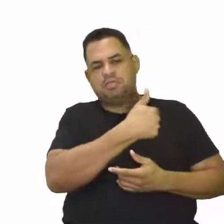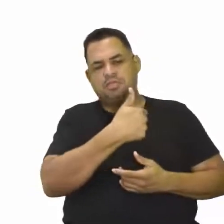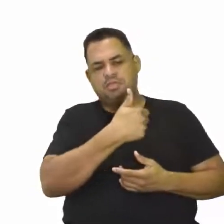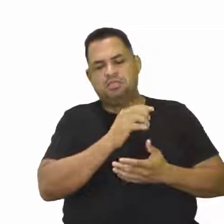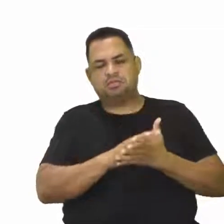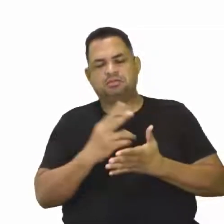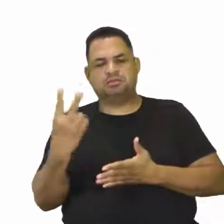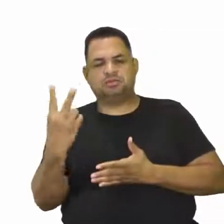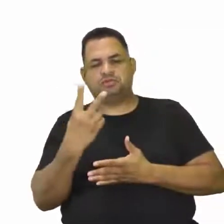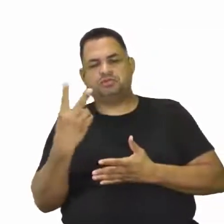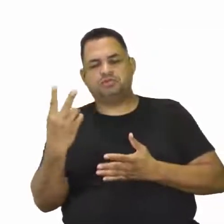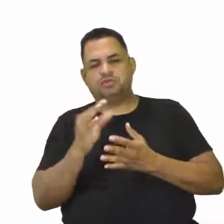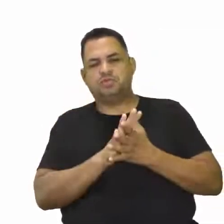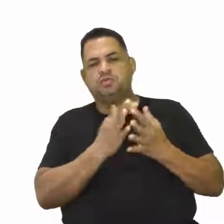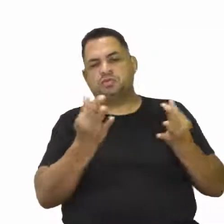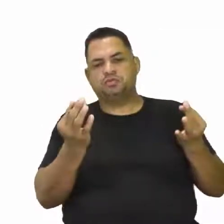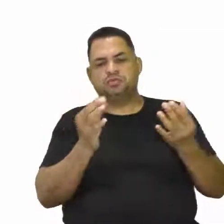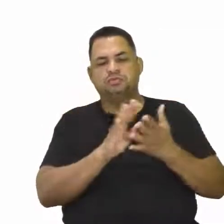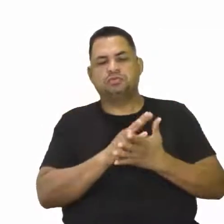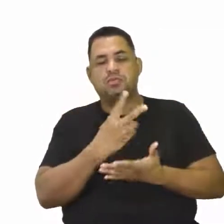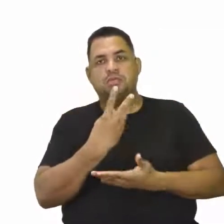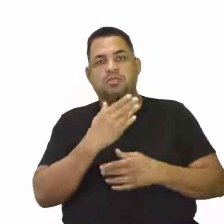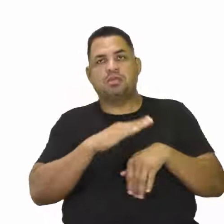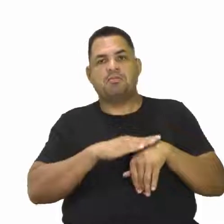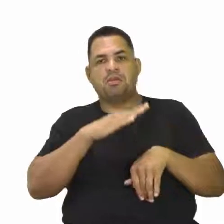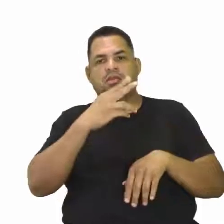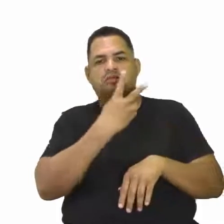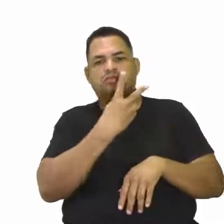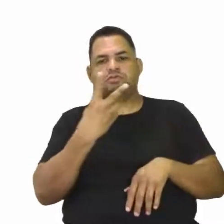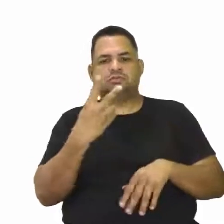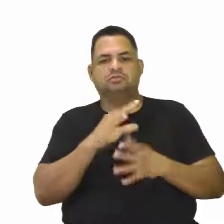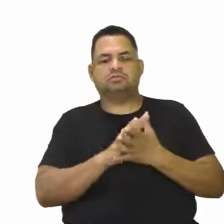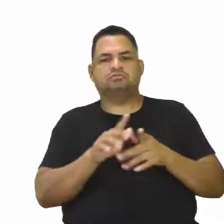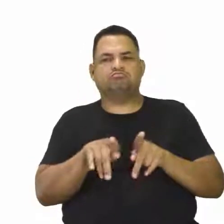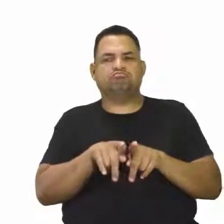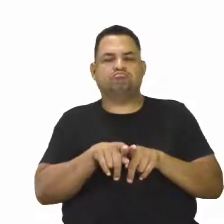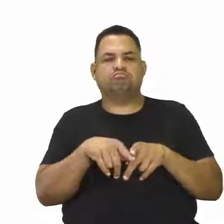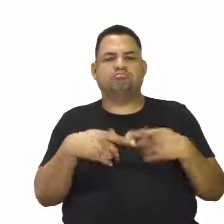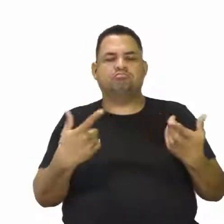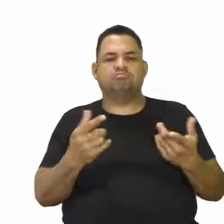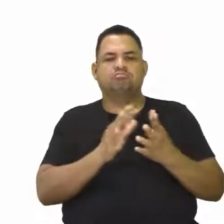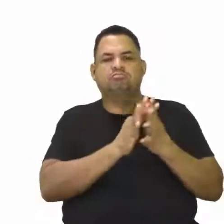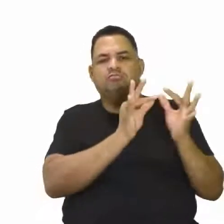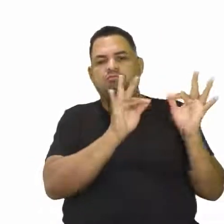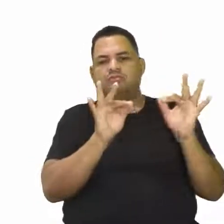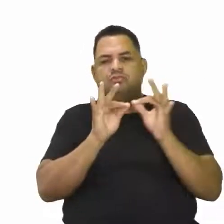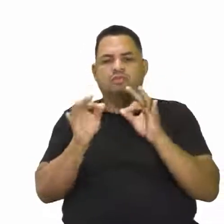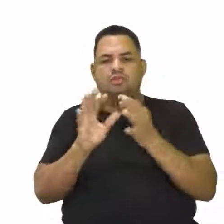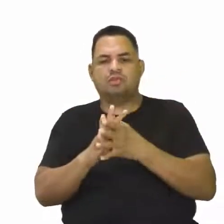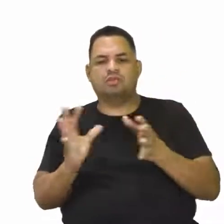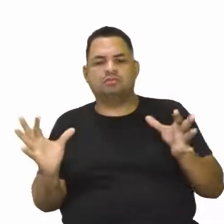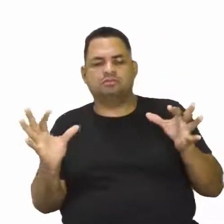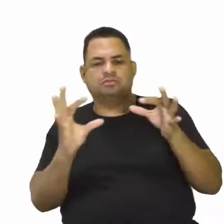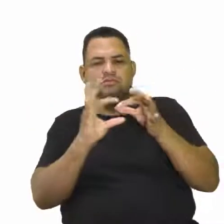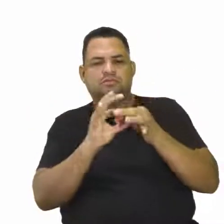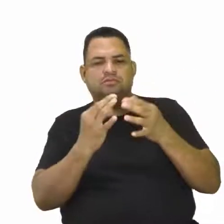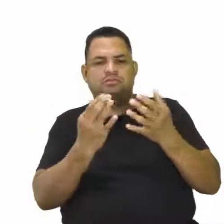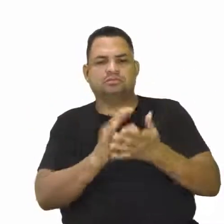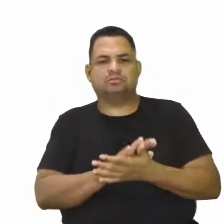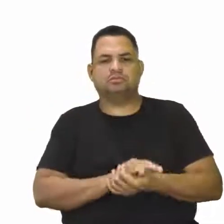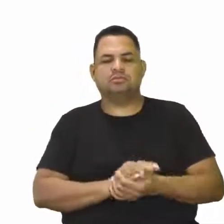oração, depende, porque se você tiver um período com mais de 2 orações, eu também posso ter aí a união através